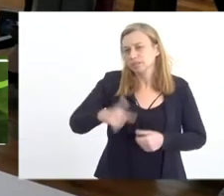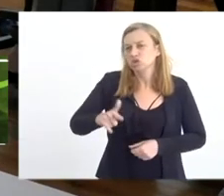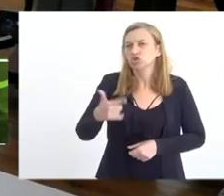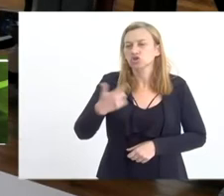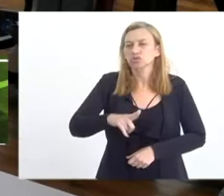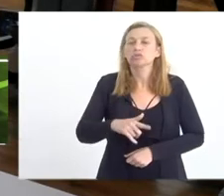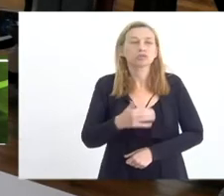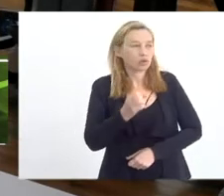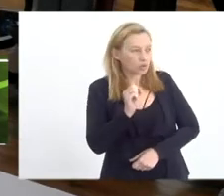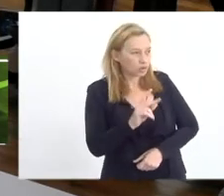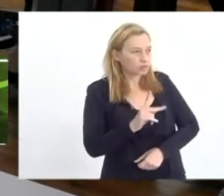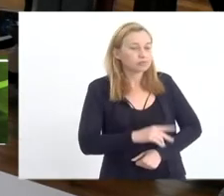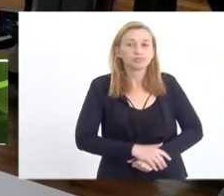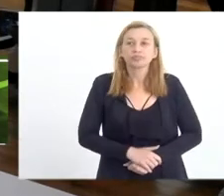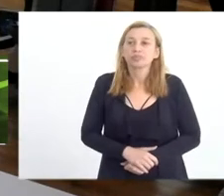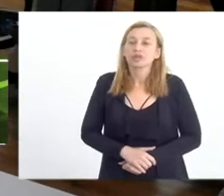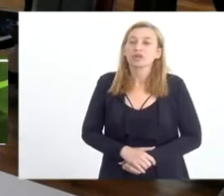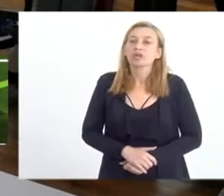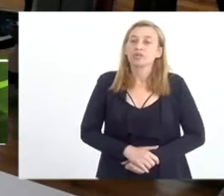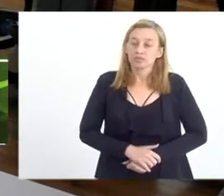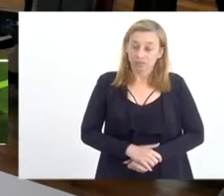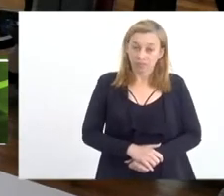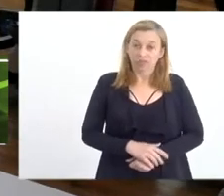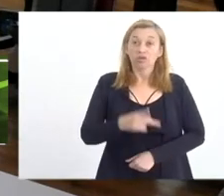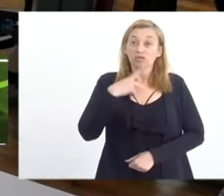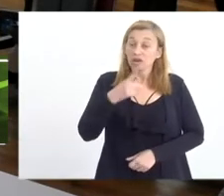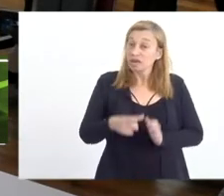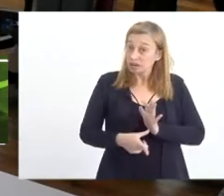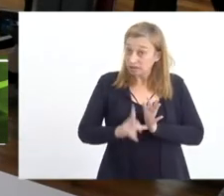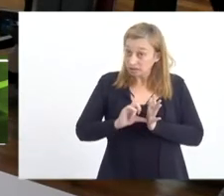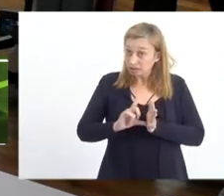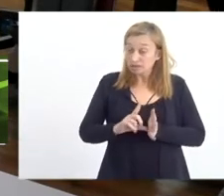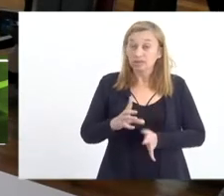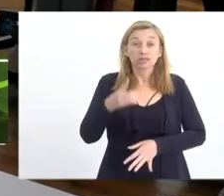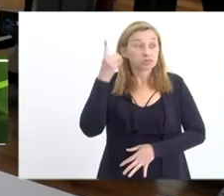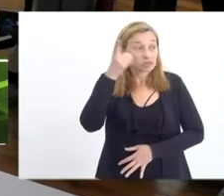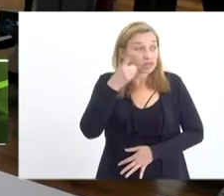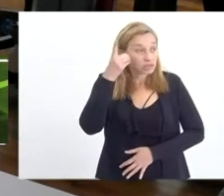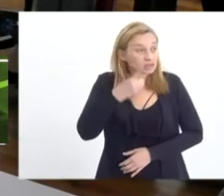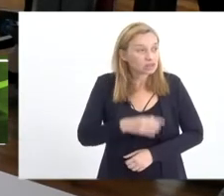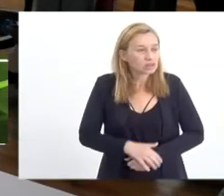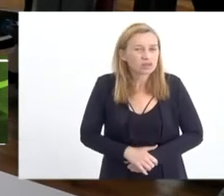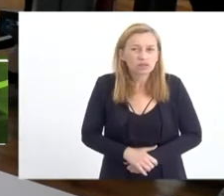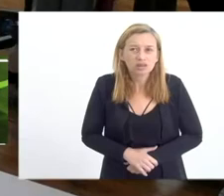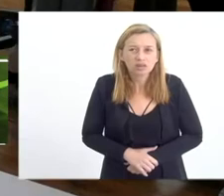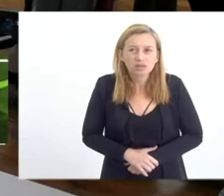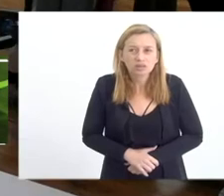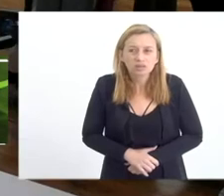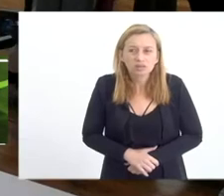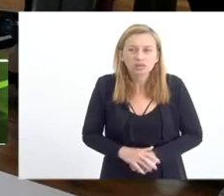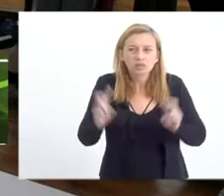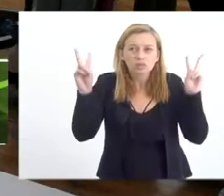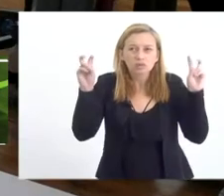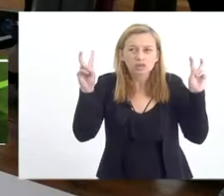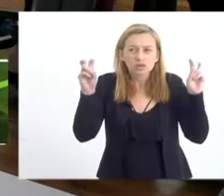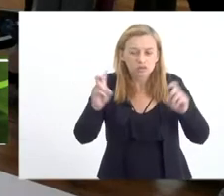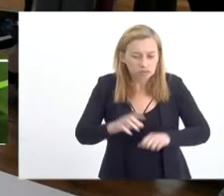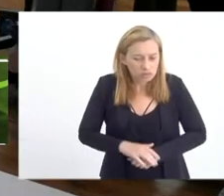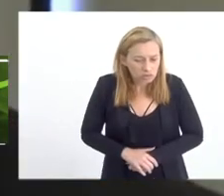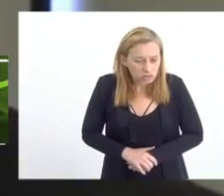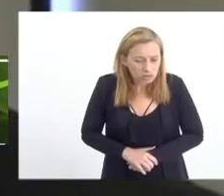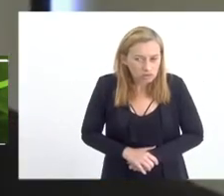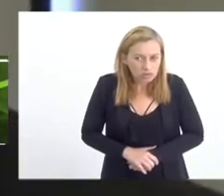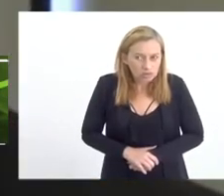Pois não. É o que eu falei anteriormente, né, Sérgio? A questão é uma questão